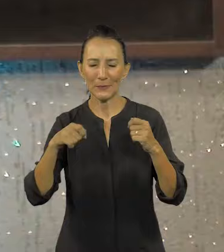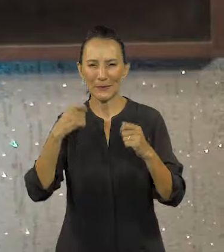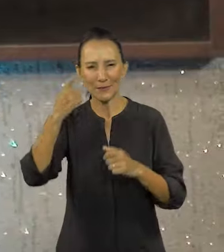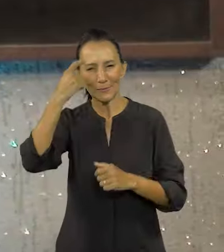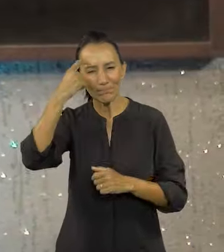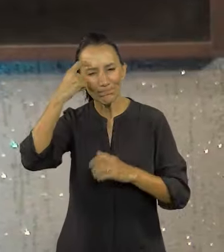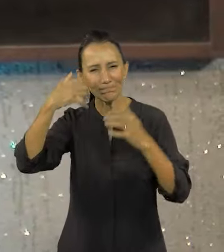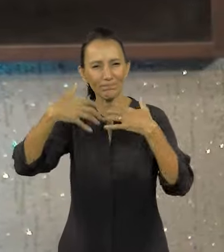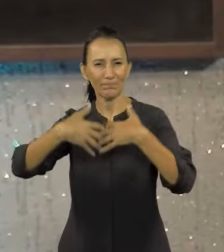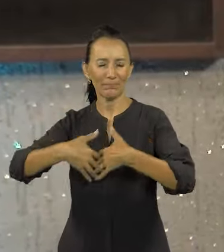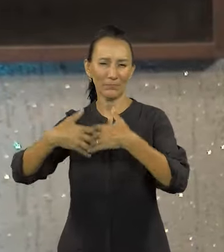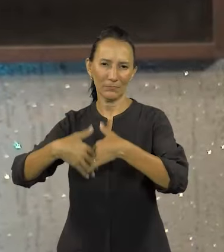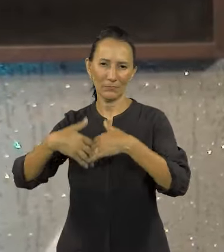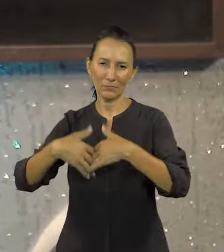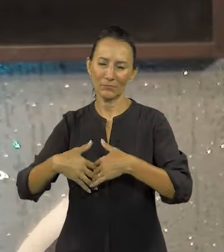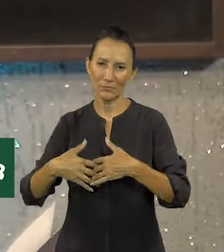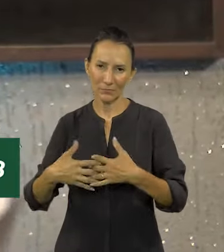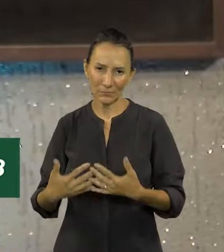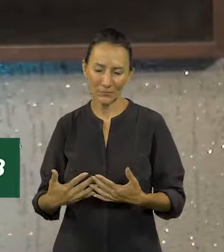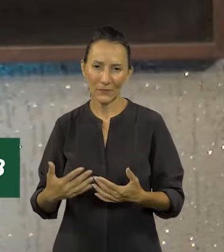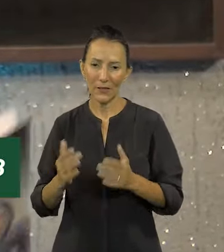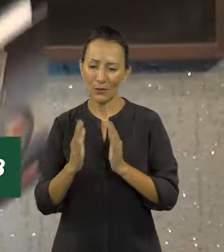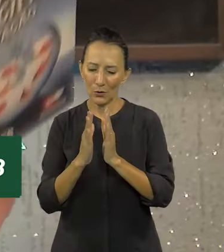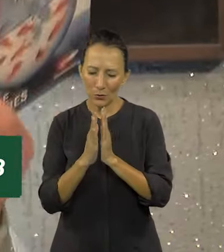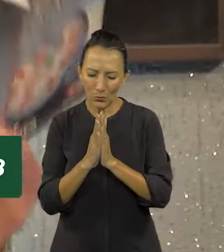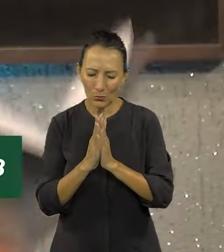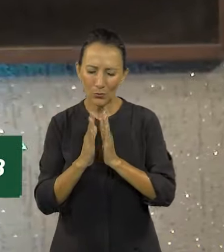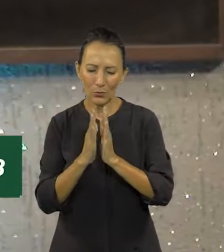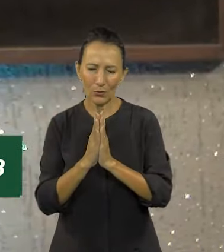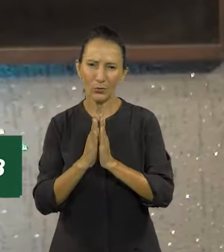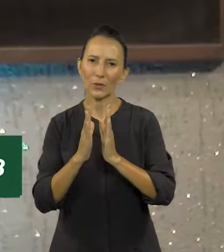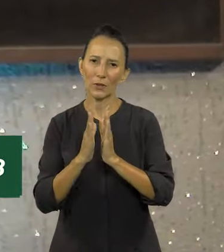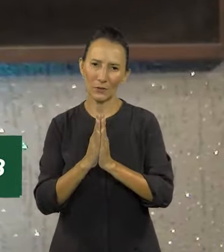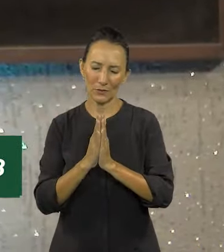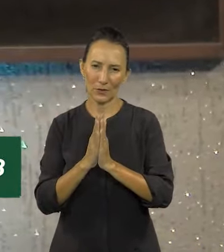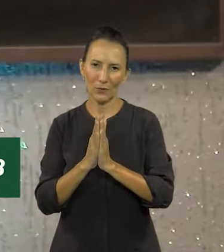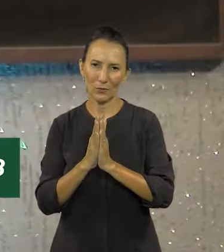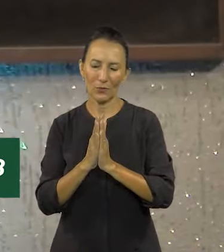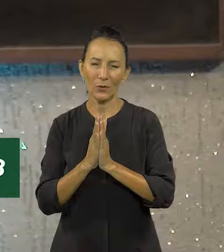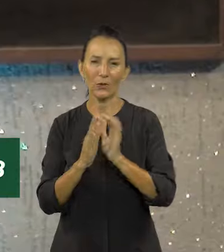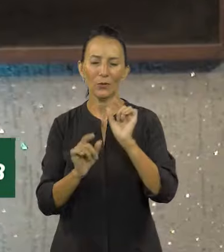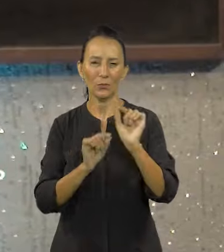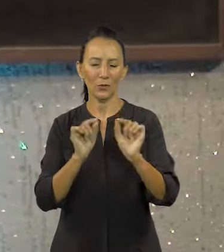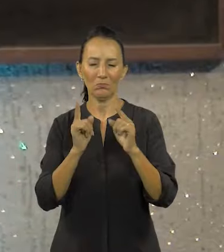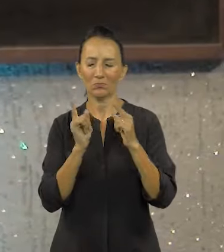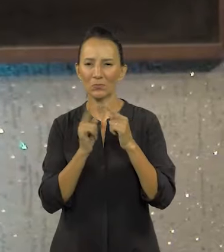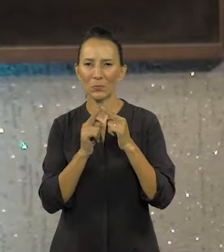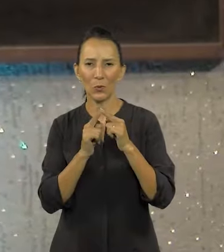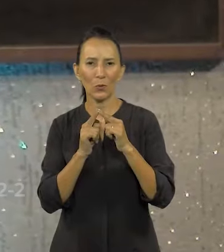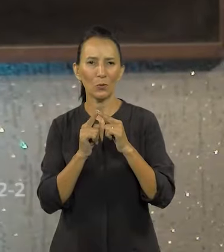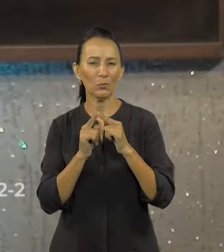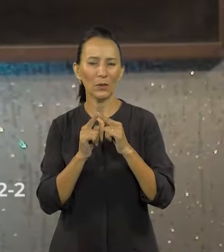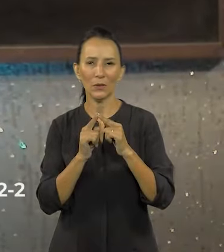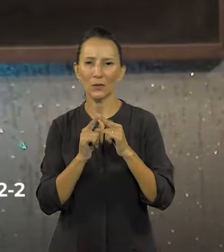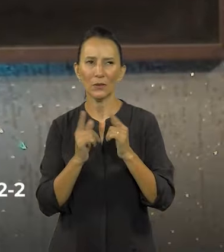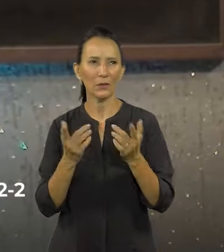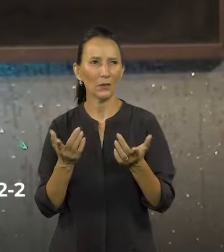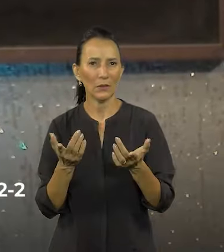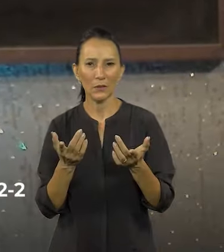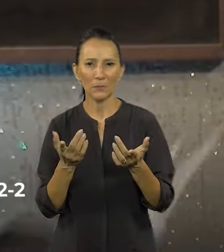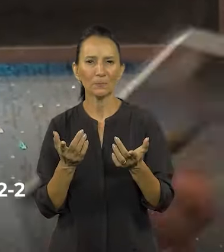quem é precipitado a oração ela é uma prevenção a oração e ela ela